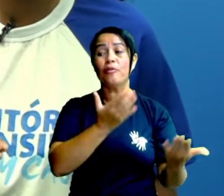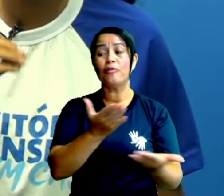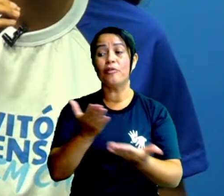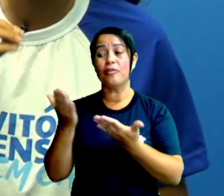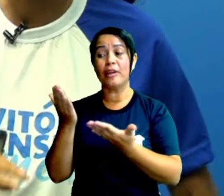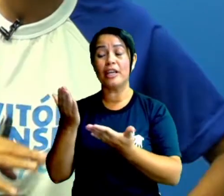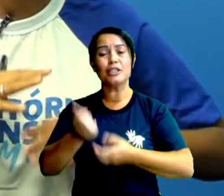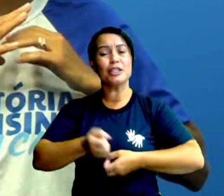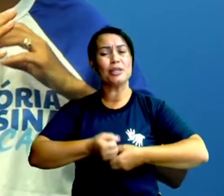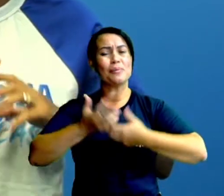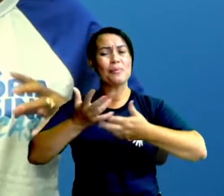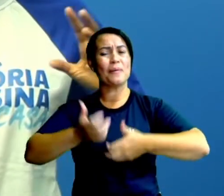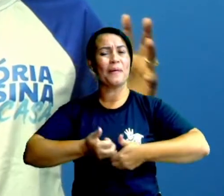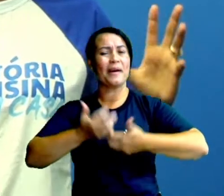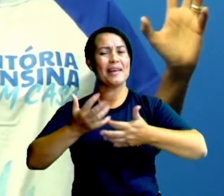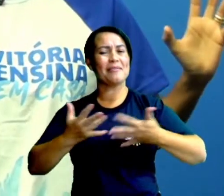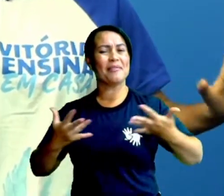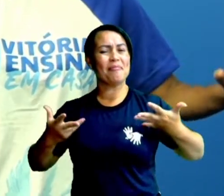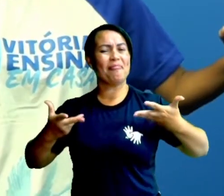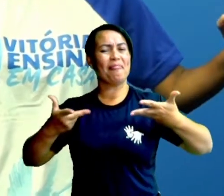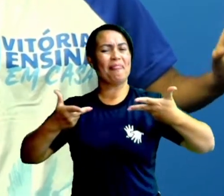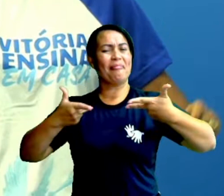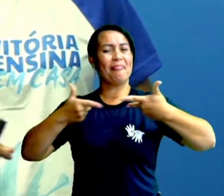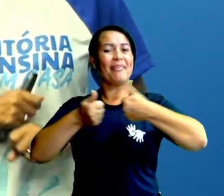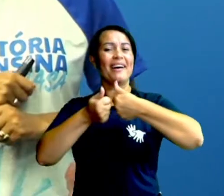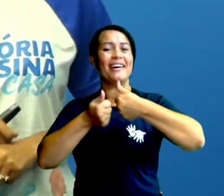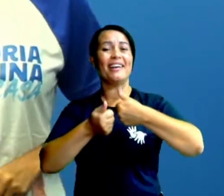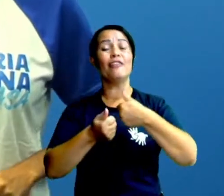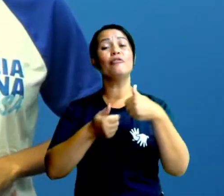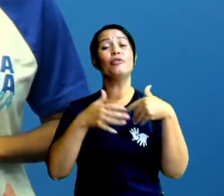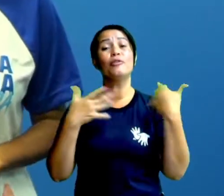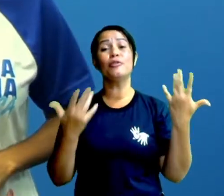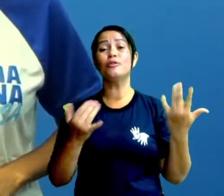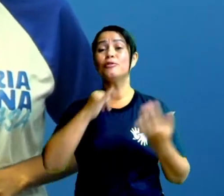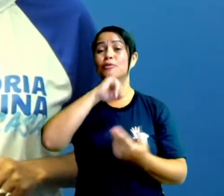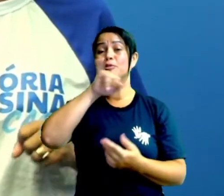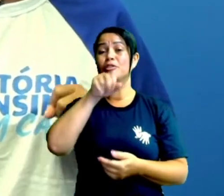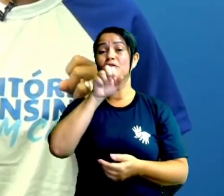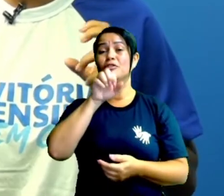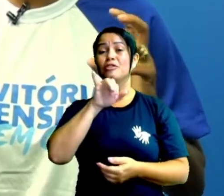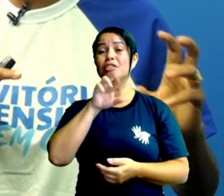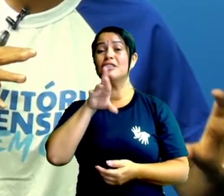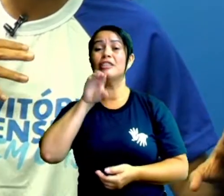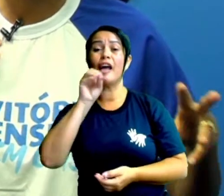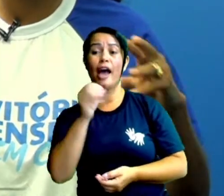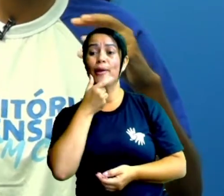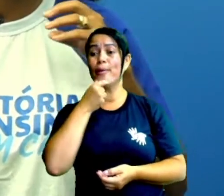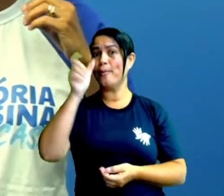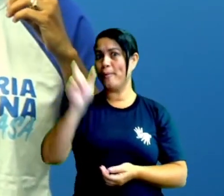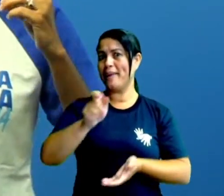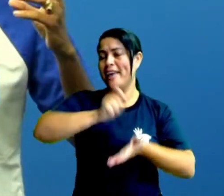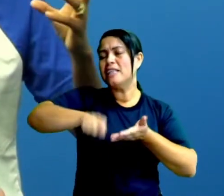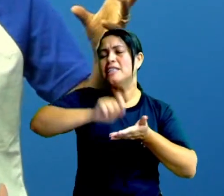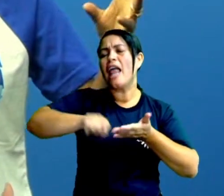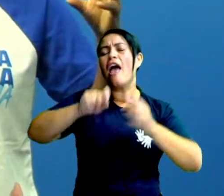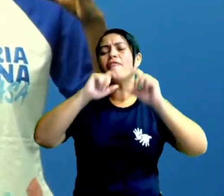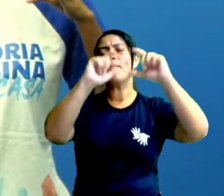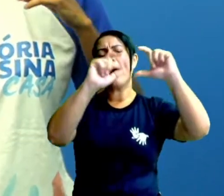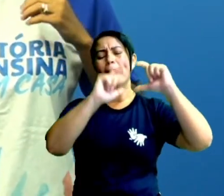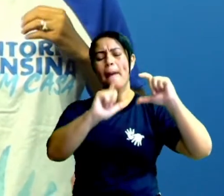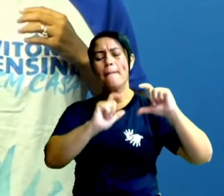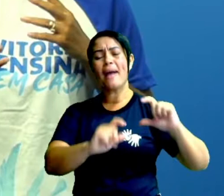vejam que poema maravilhoso do Jairo a vila em que ele vai falando